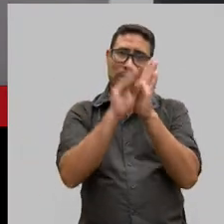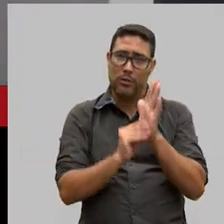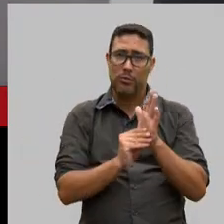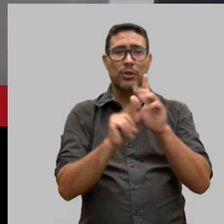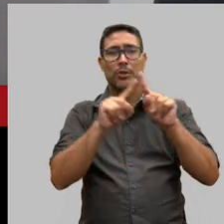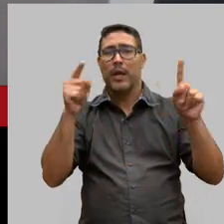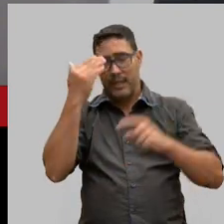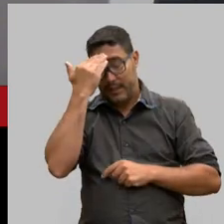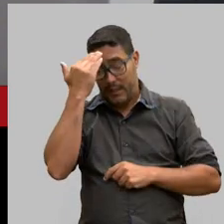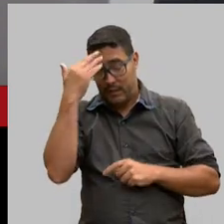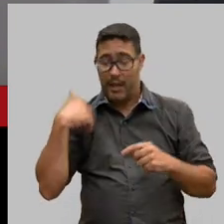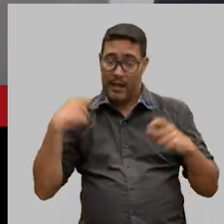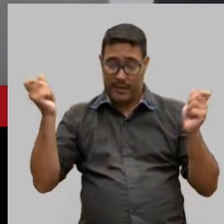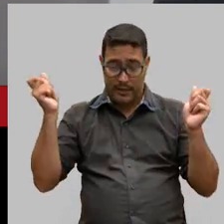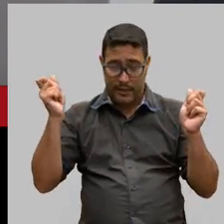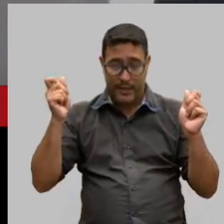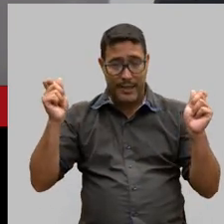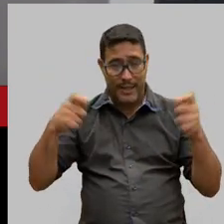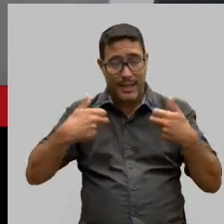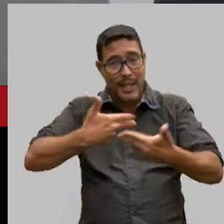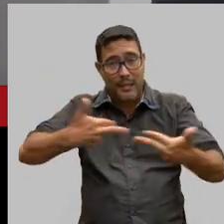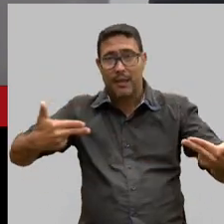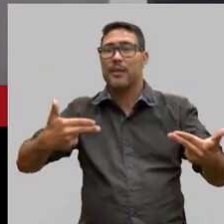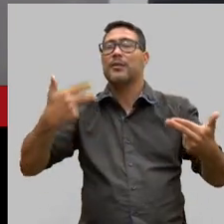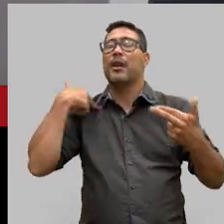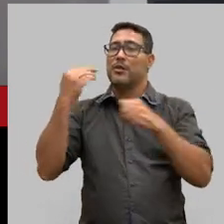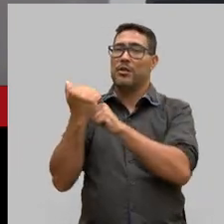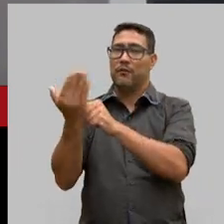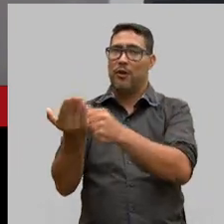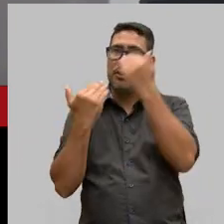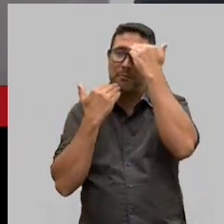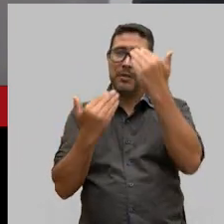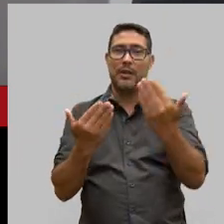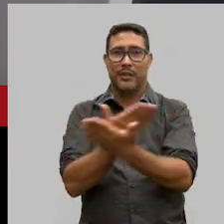necessidade lá de fora muito obrigada a